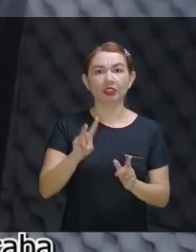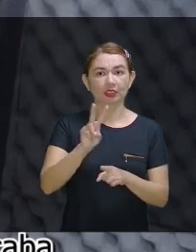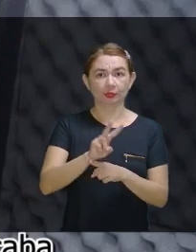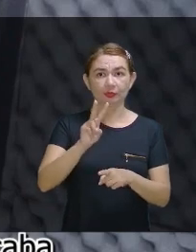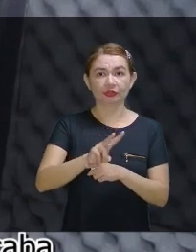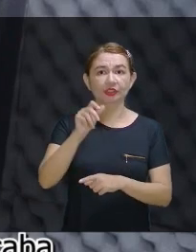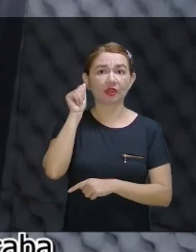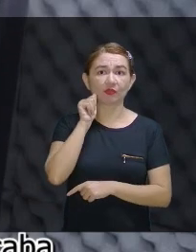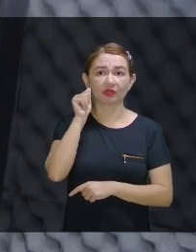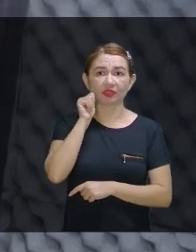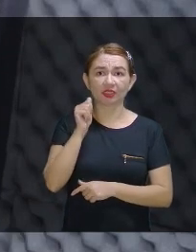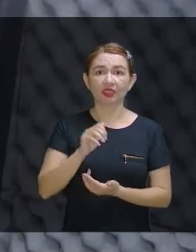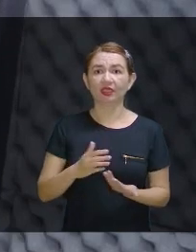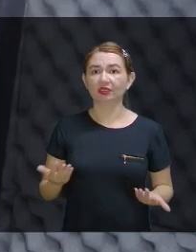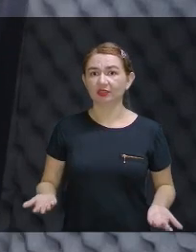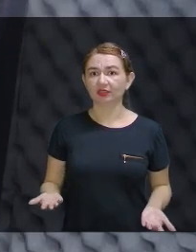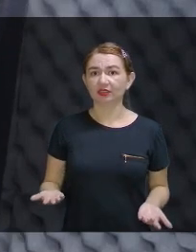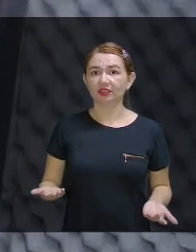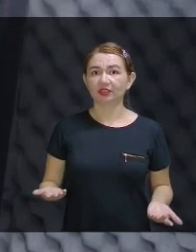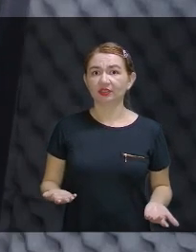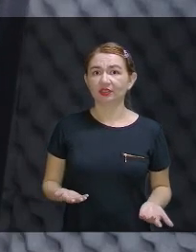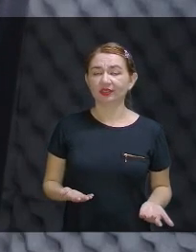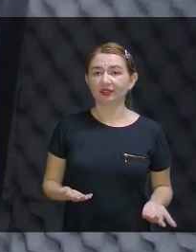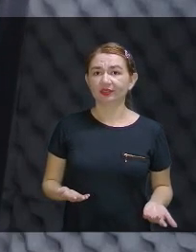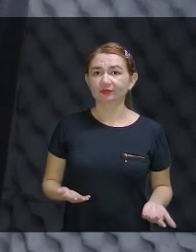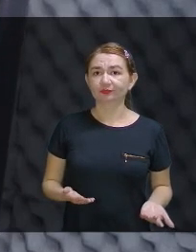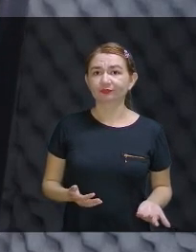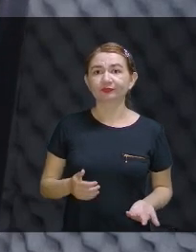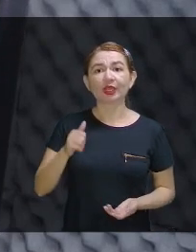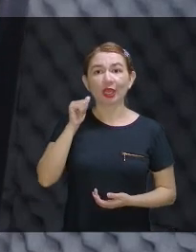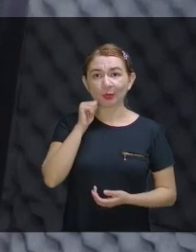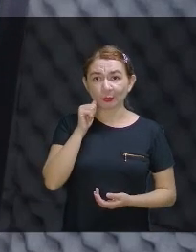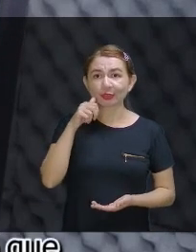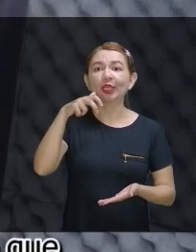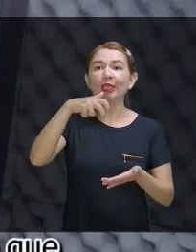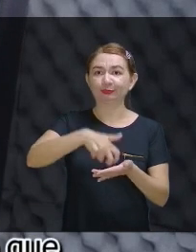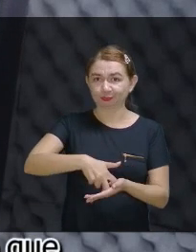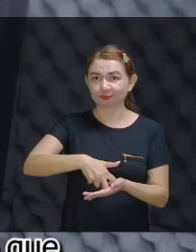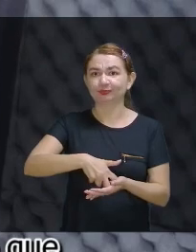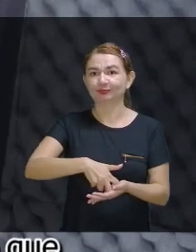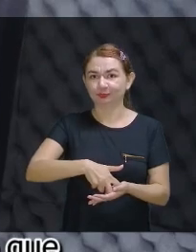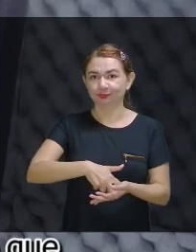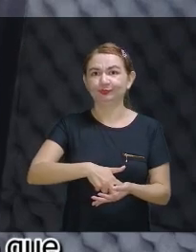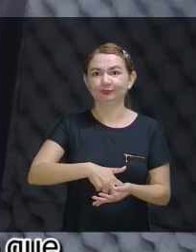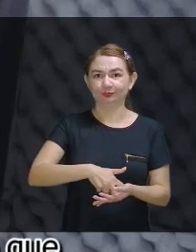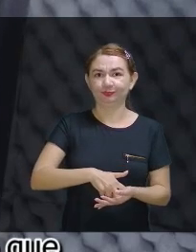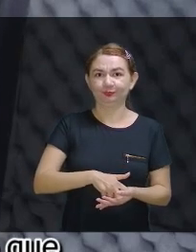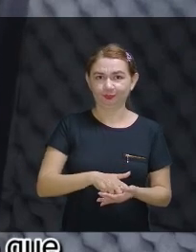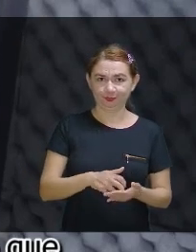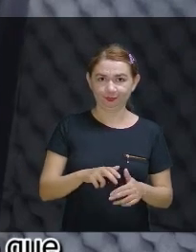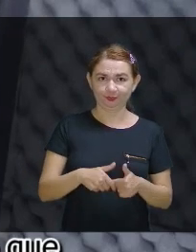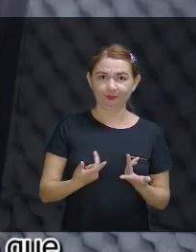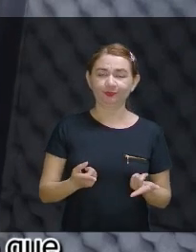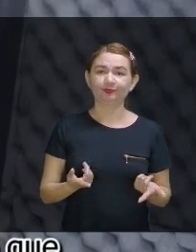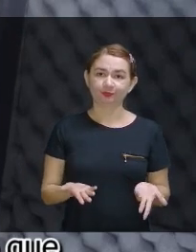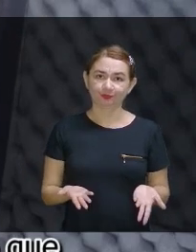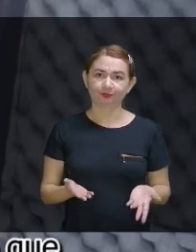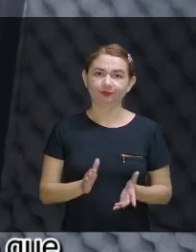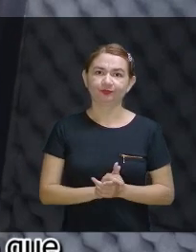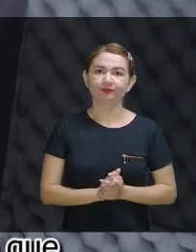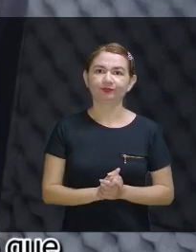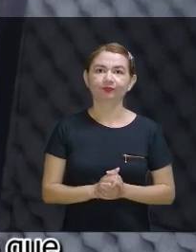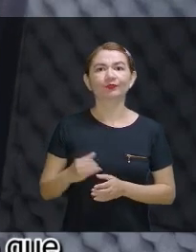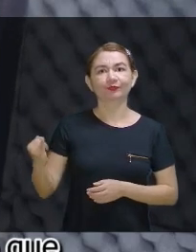as mulheres acaba penalizando as próprias mulheres. Então, é algo também que muito importante isso que